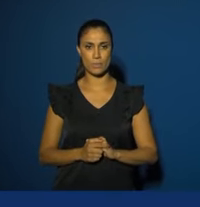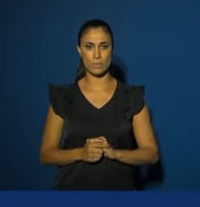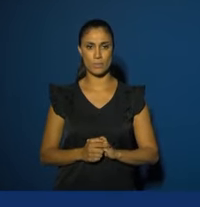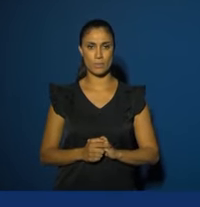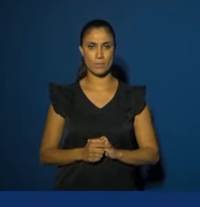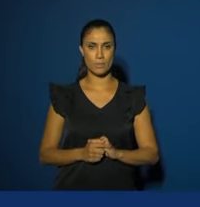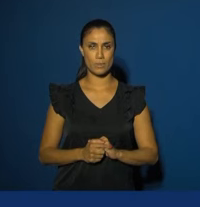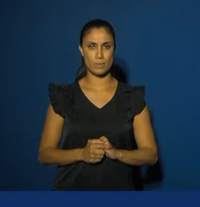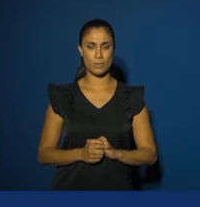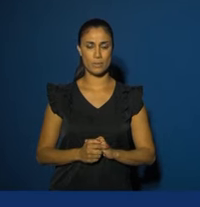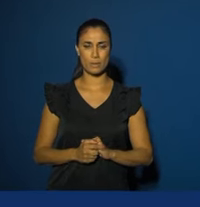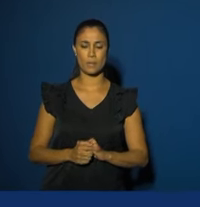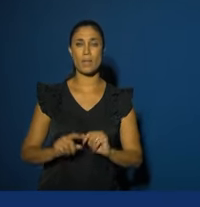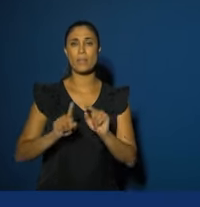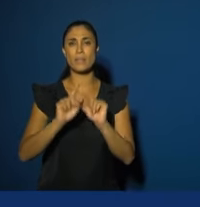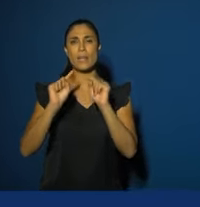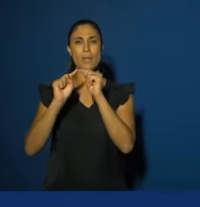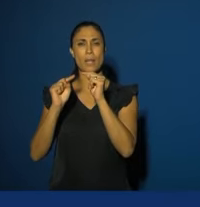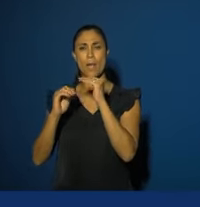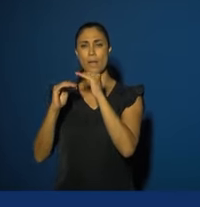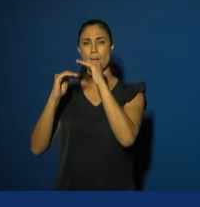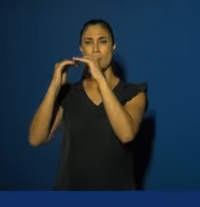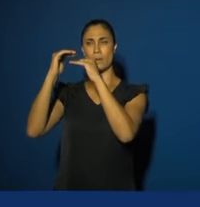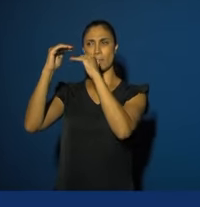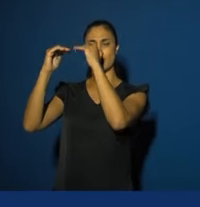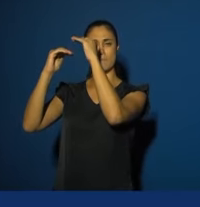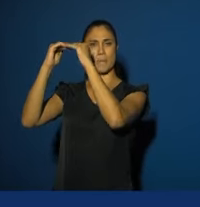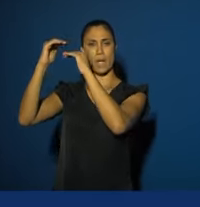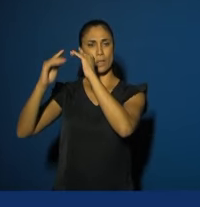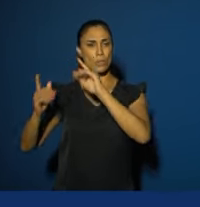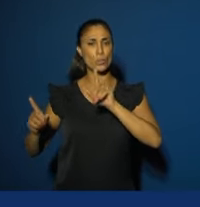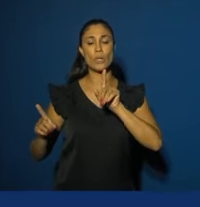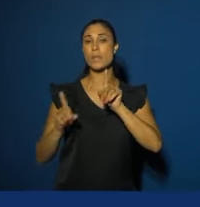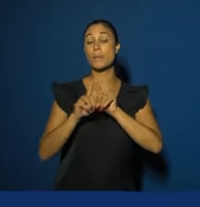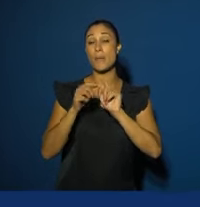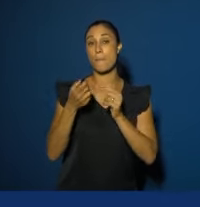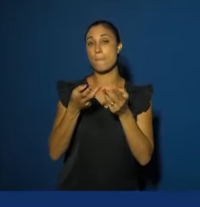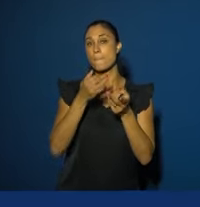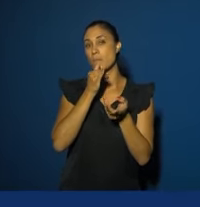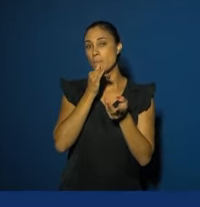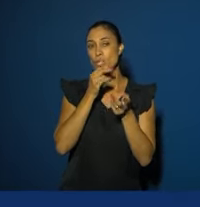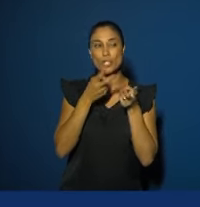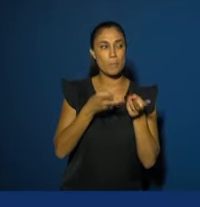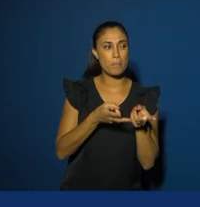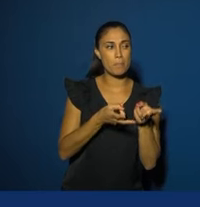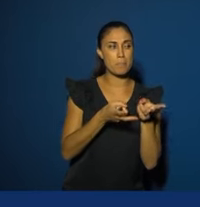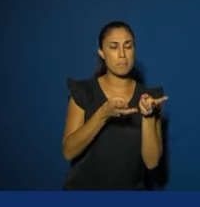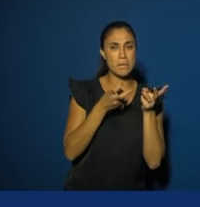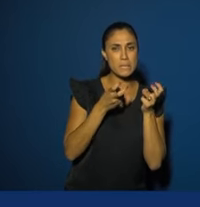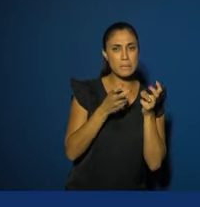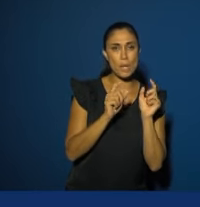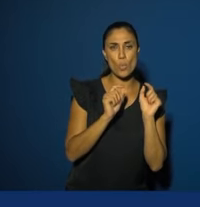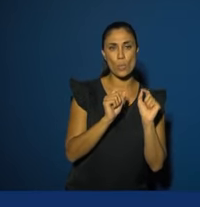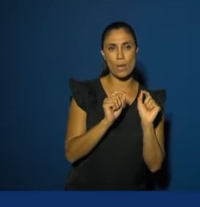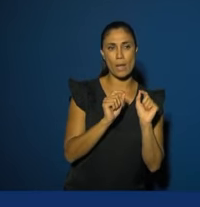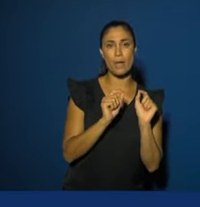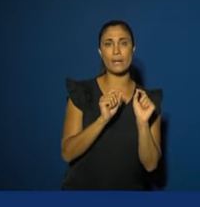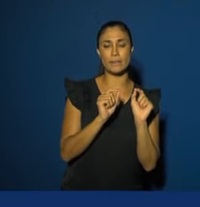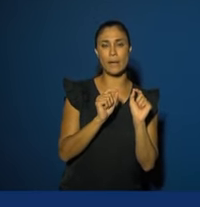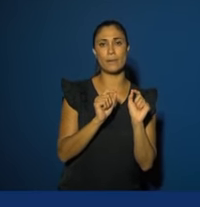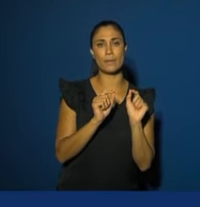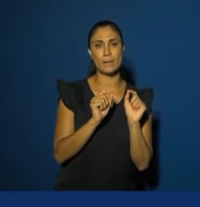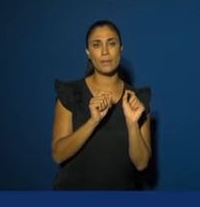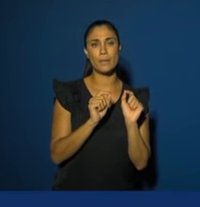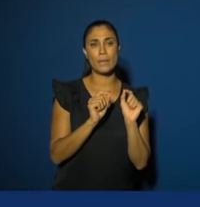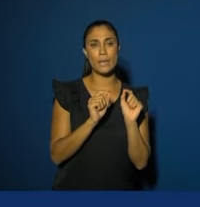expansão né esse crescimento eh a gente viu né 2021 22 bastante